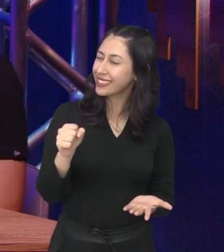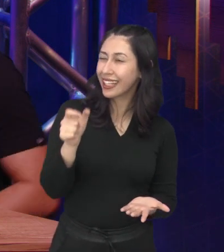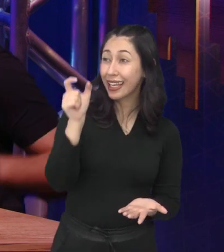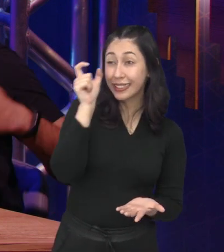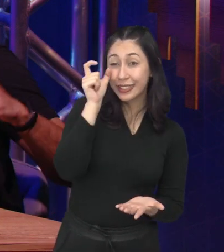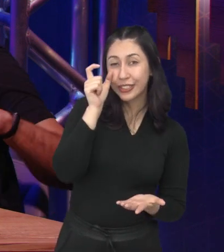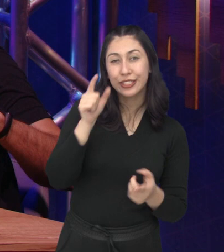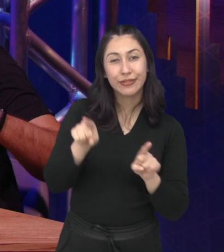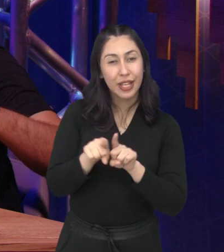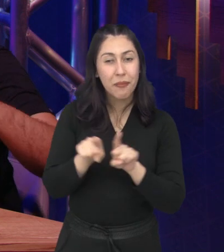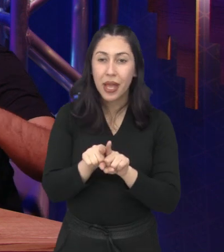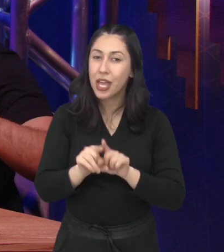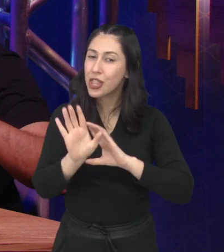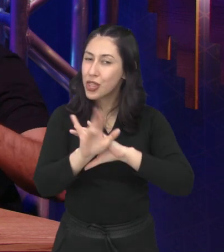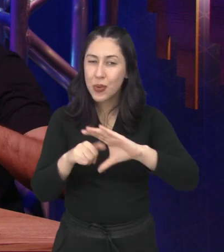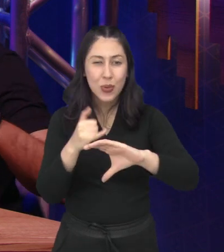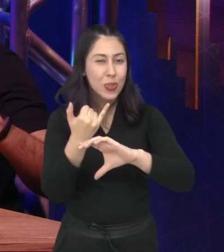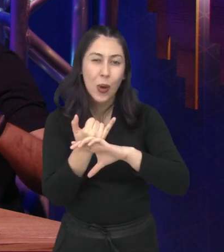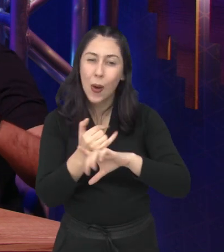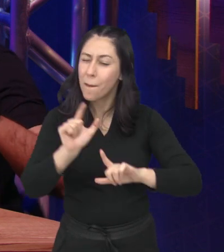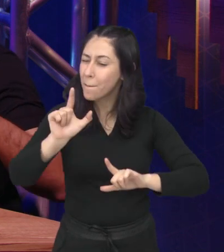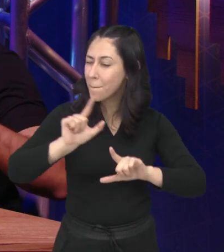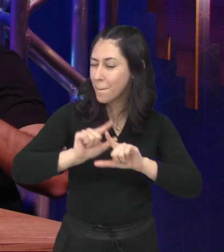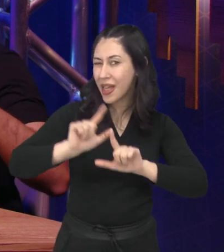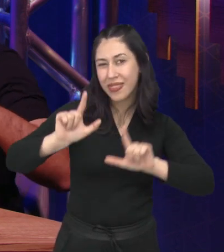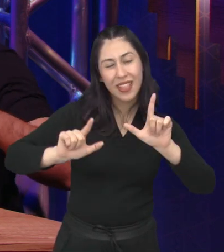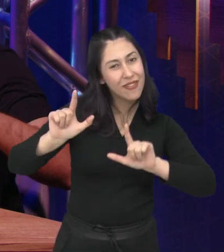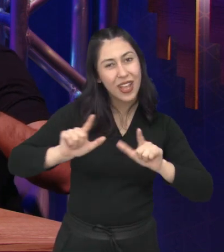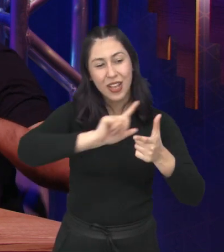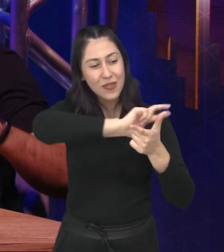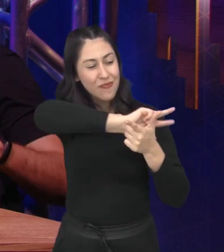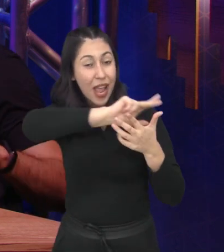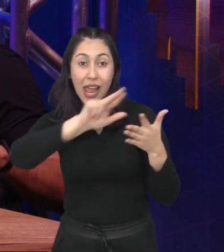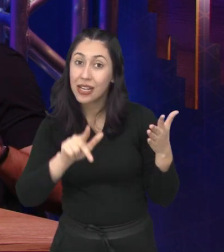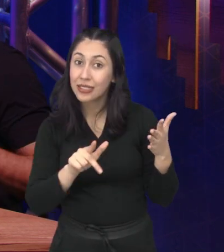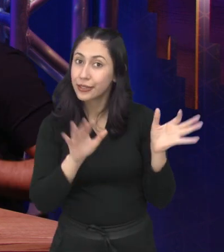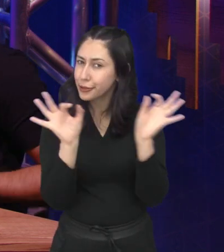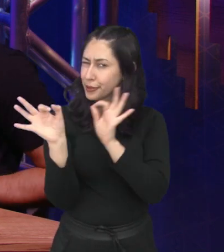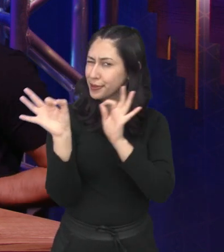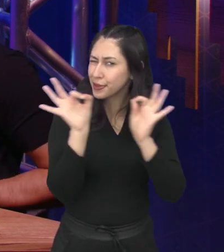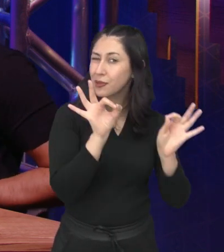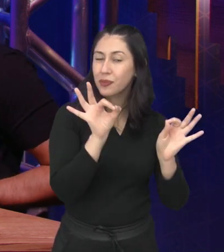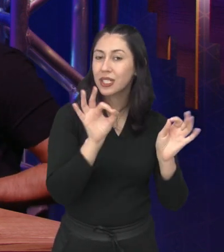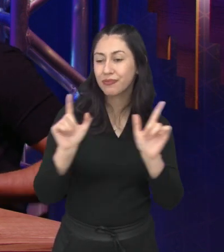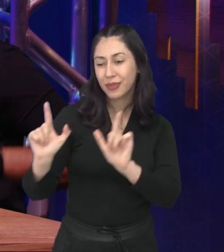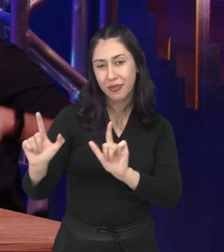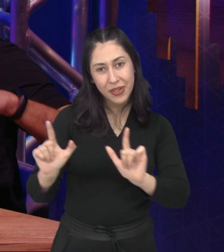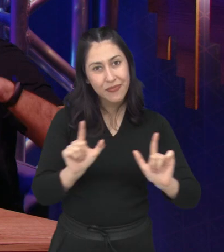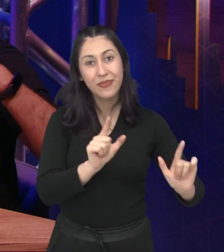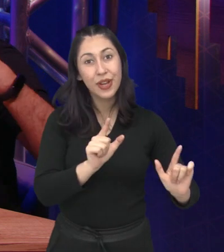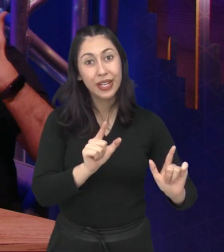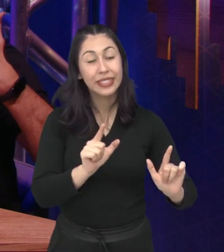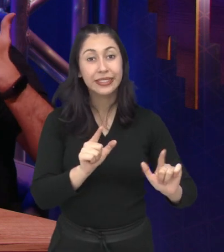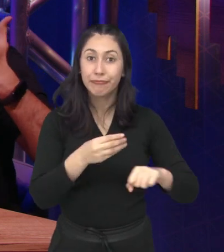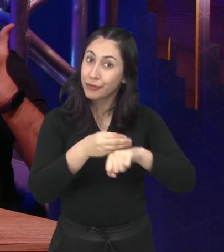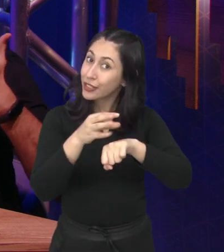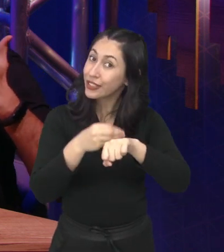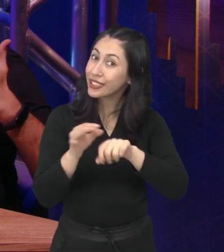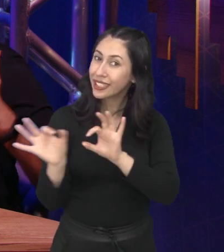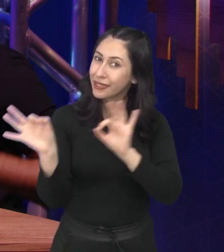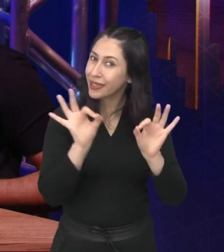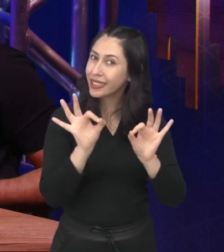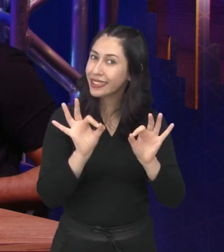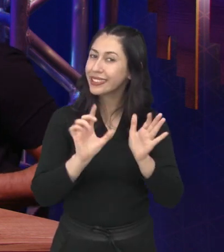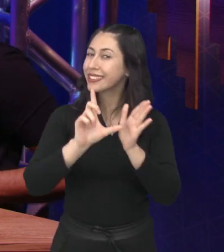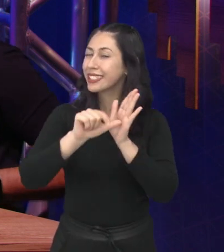a gente por aí, TV Câmara, no YouTube, no Spotify, Amazon, Deezer. Acompanhe os outros episódios, escutem as nossas